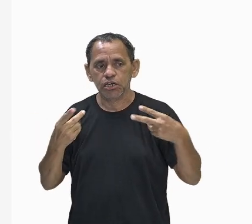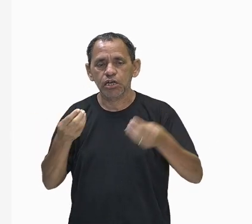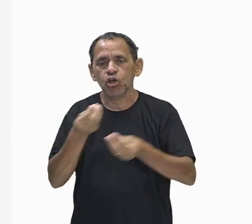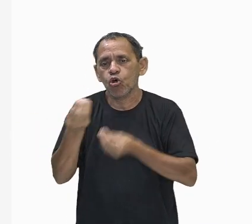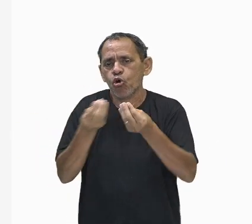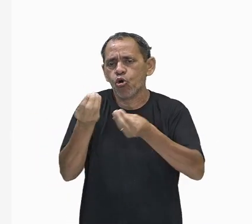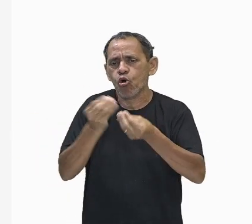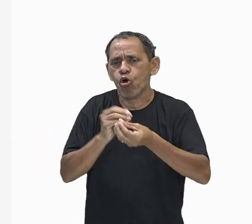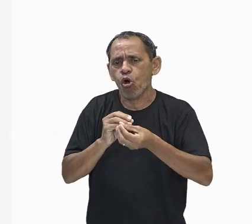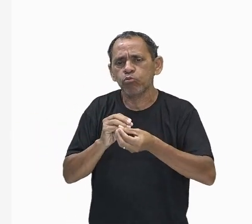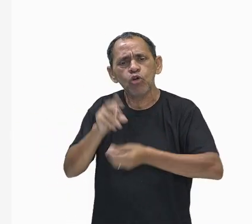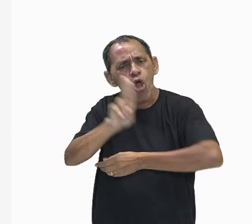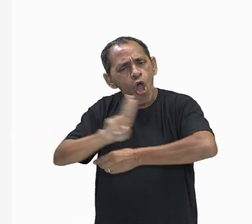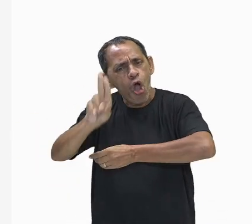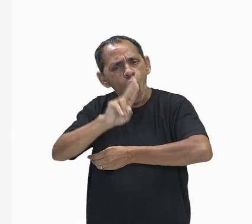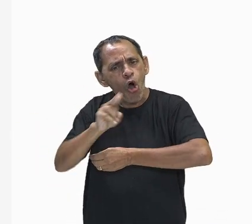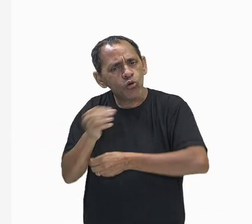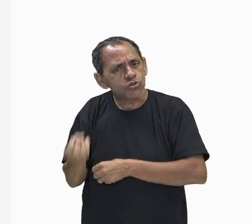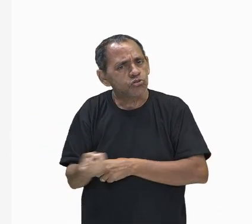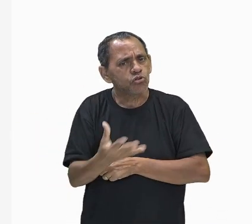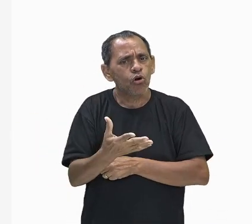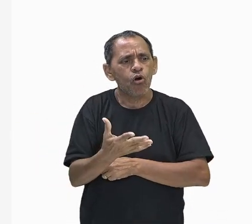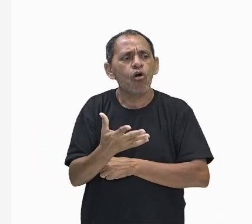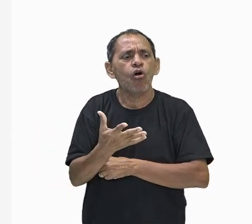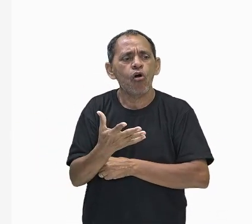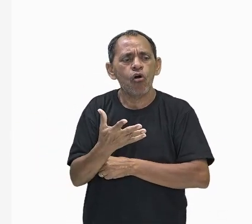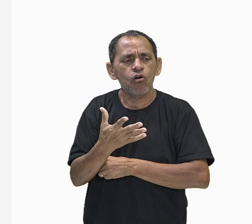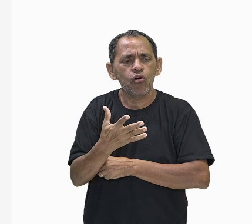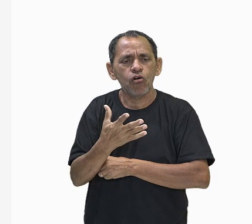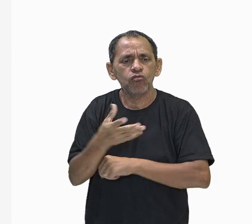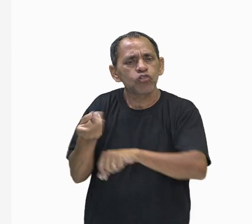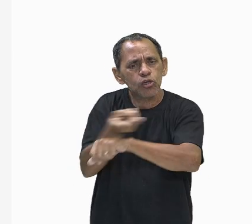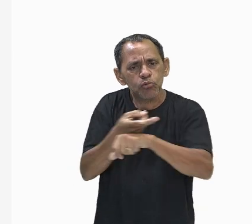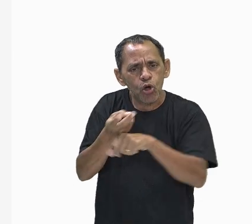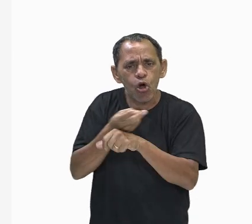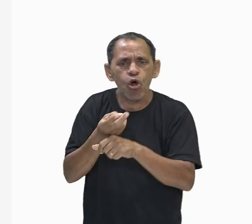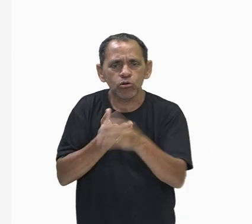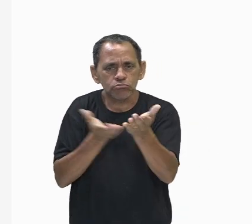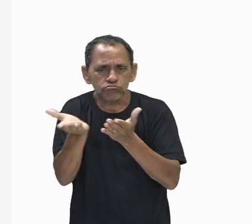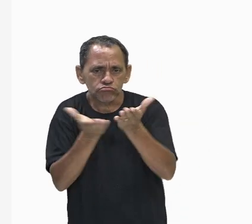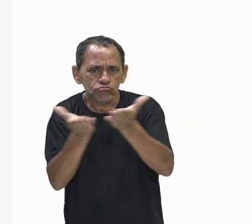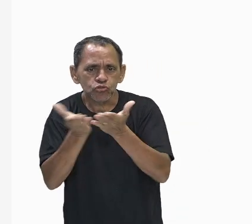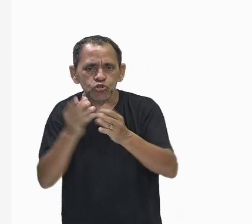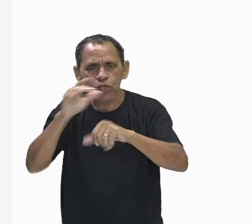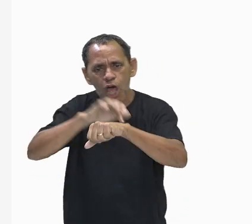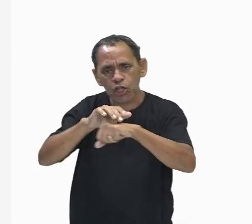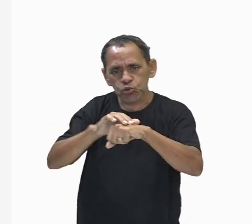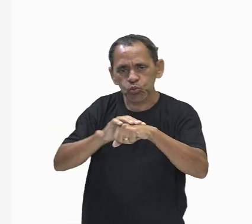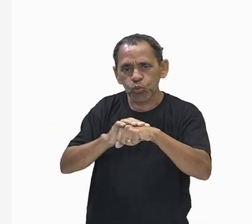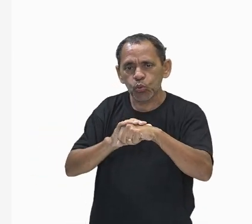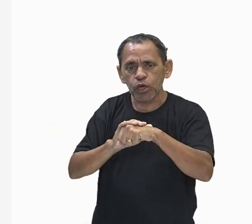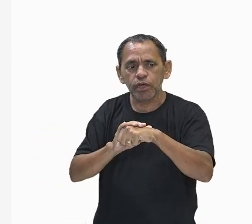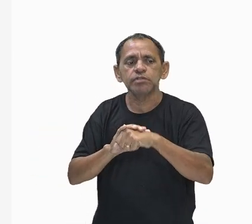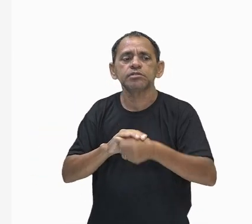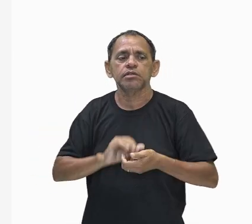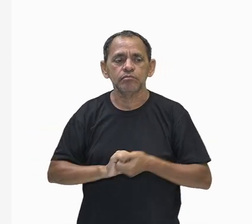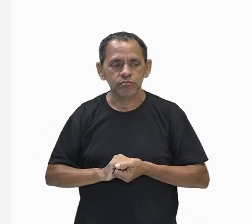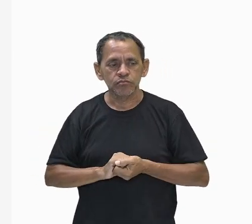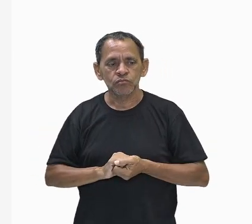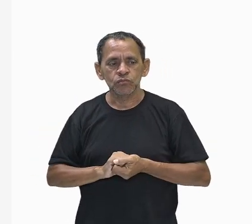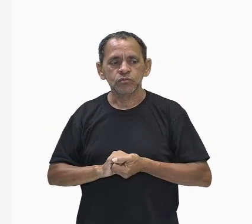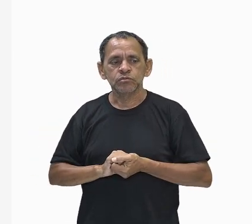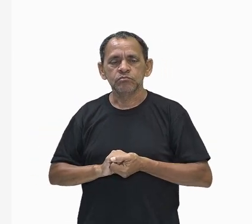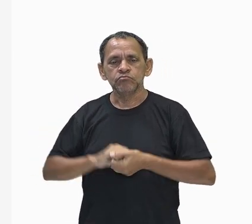abordagem inovadora que busca tratar doenças através da modificação do material genético. E quando eu falo